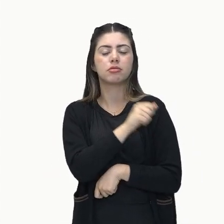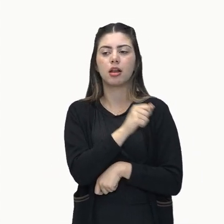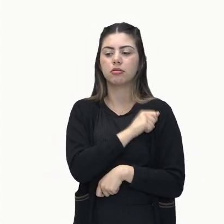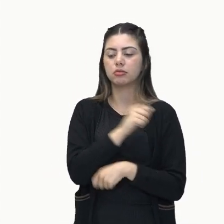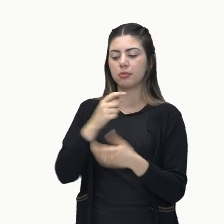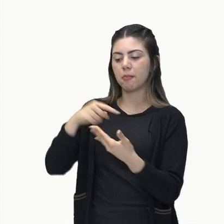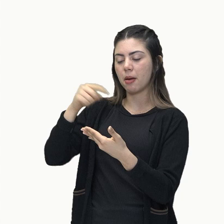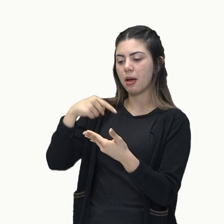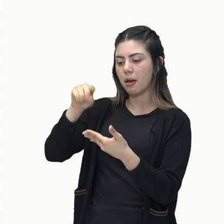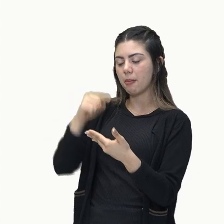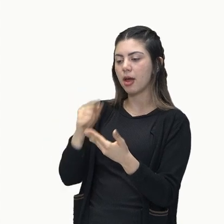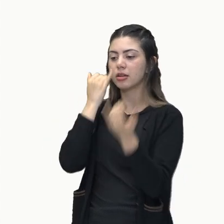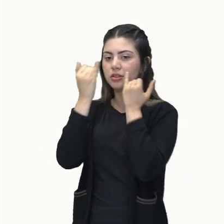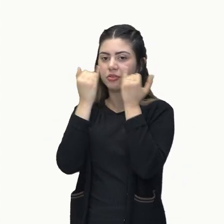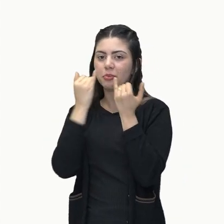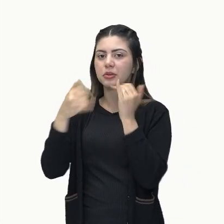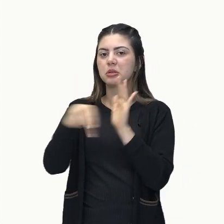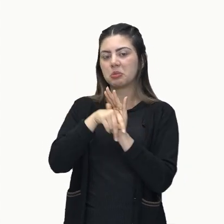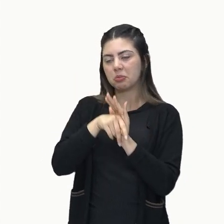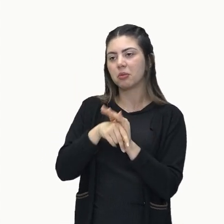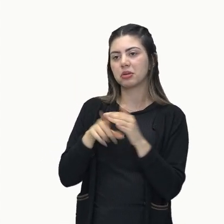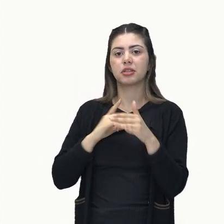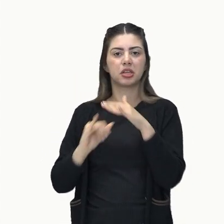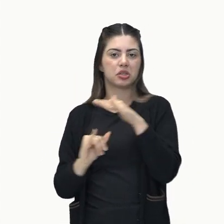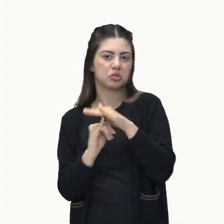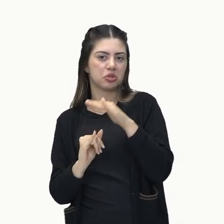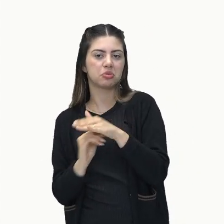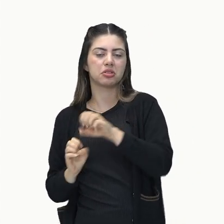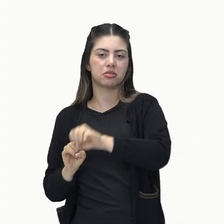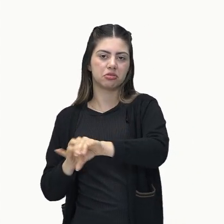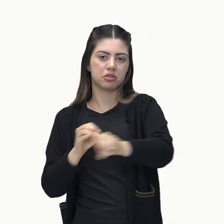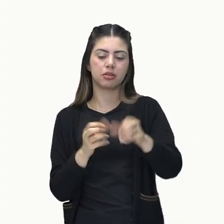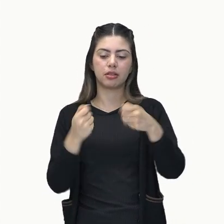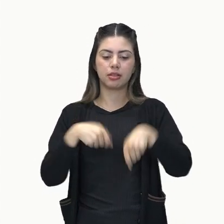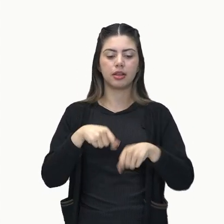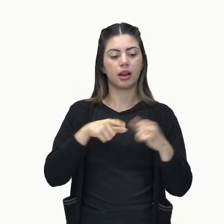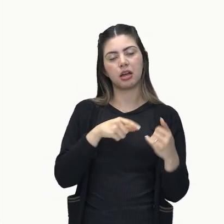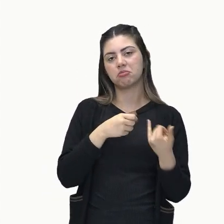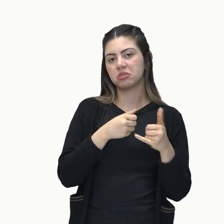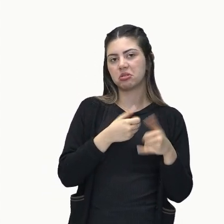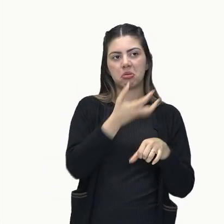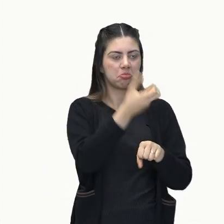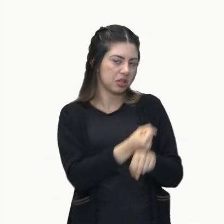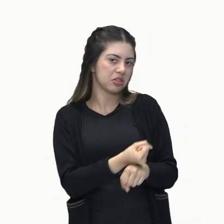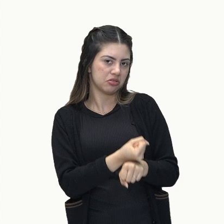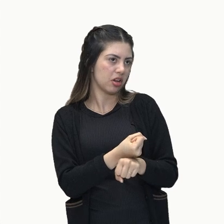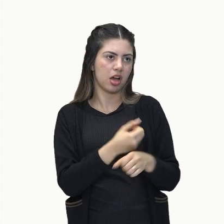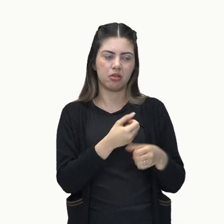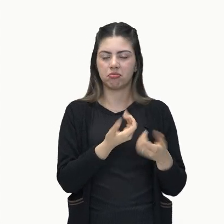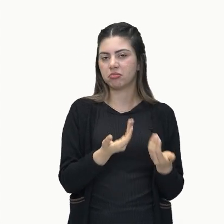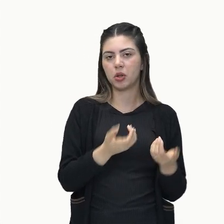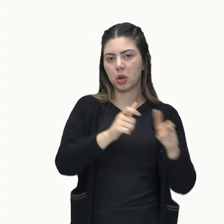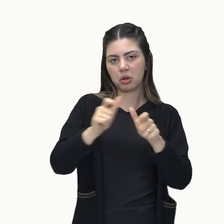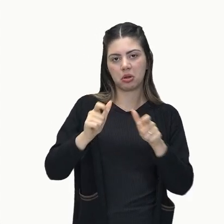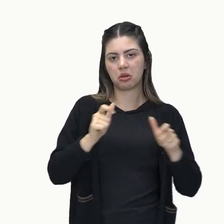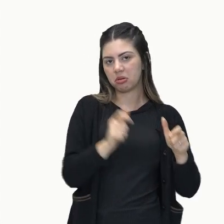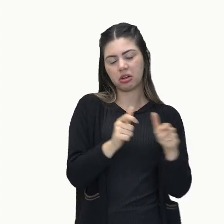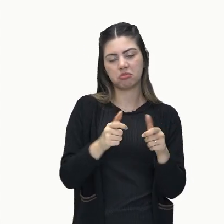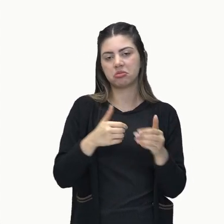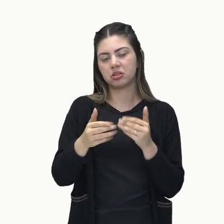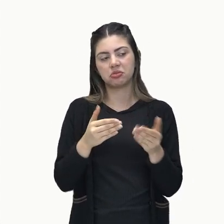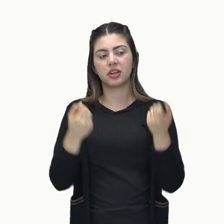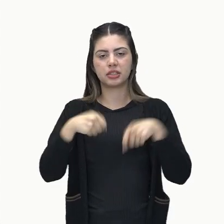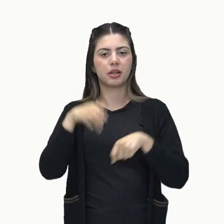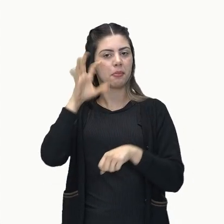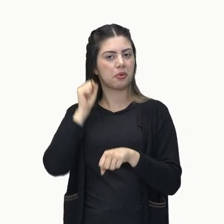disponibilizadas por professores e instituições de ensino, podendo baixá-las no dispositivo móvel e utilizá-las onde e quando